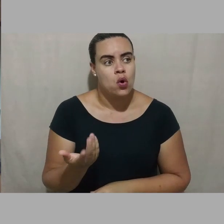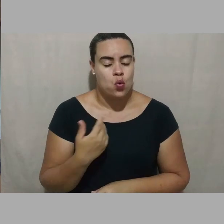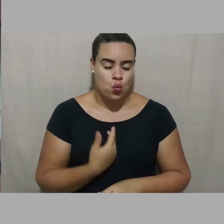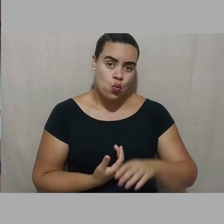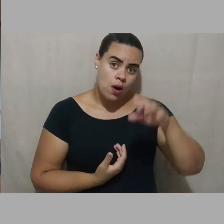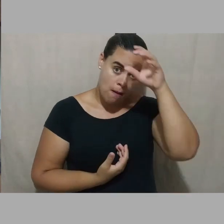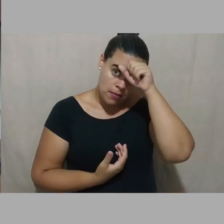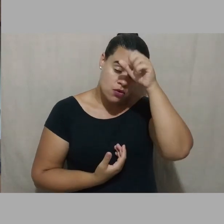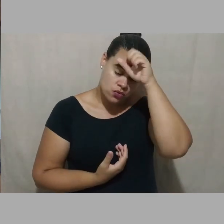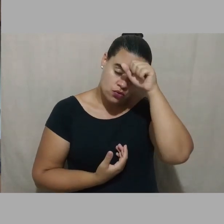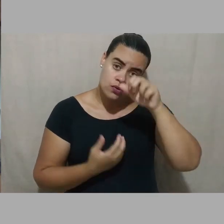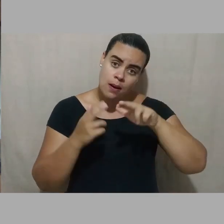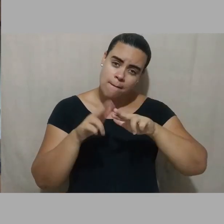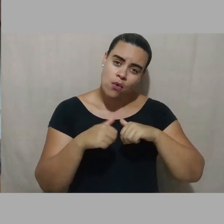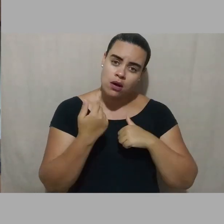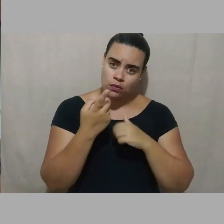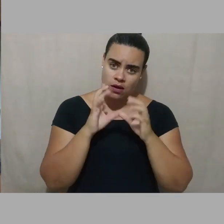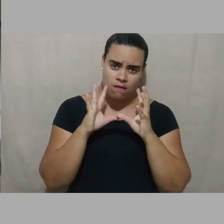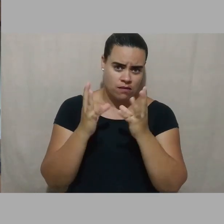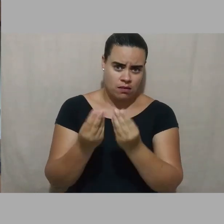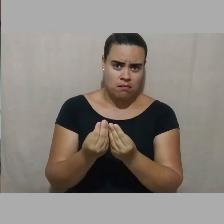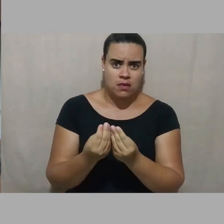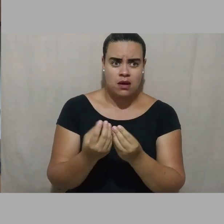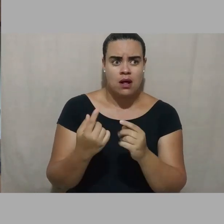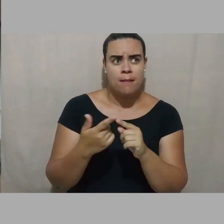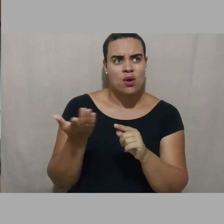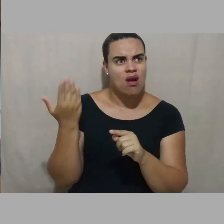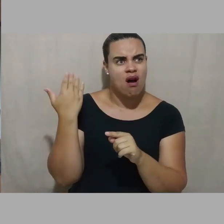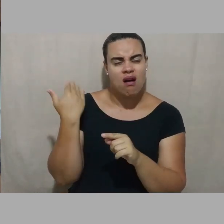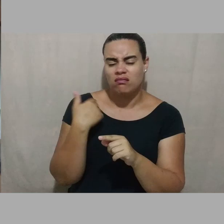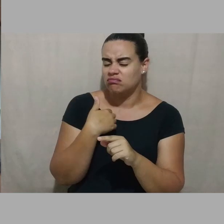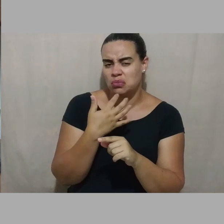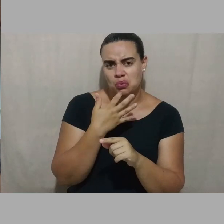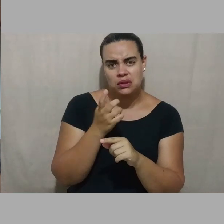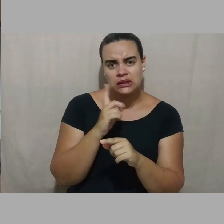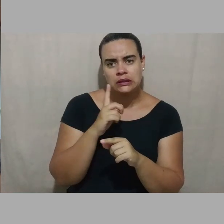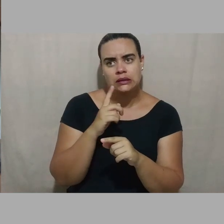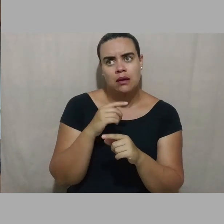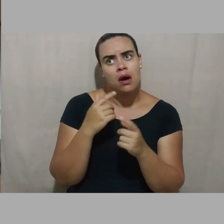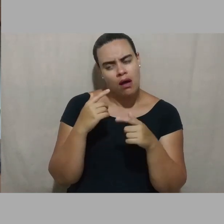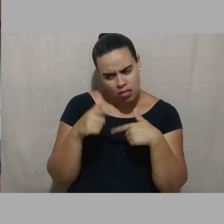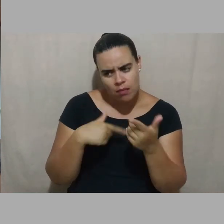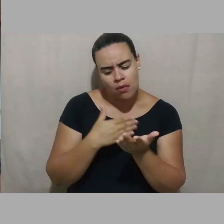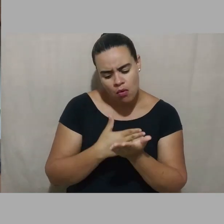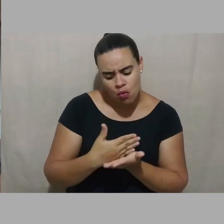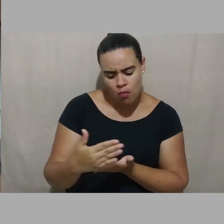aprendi por causa de uma família que eu até então não conhecia, mas